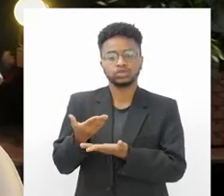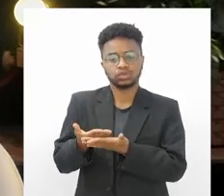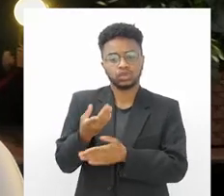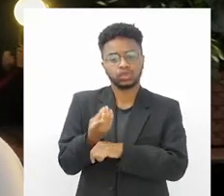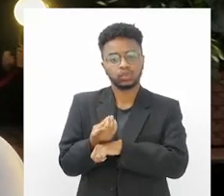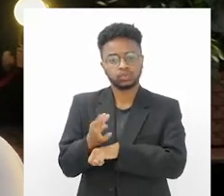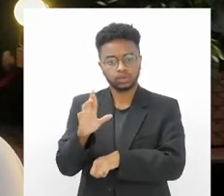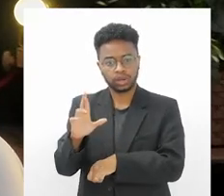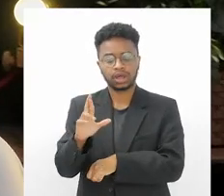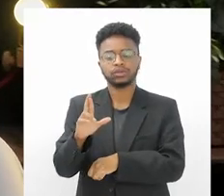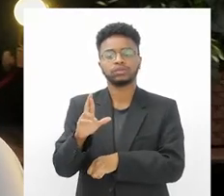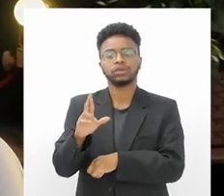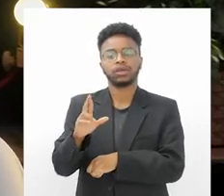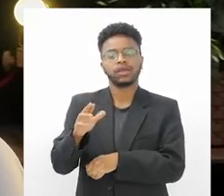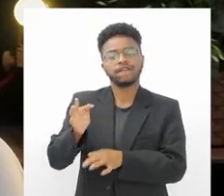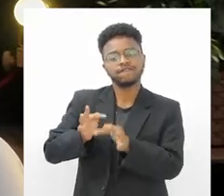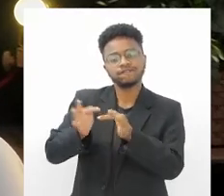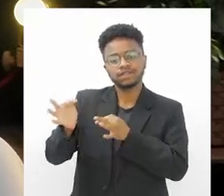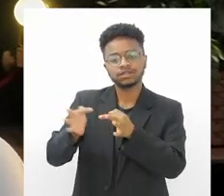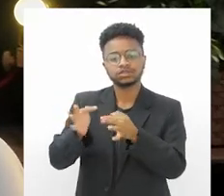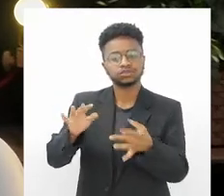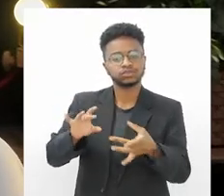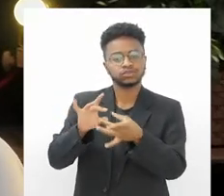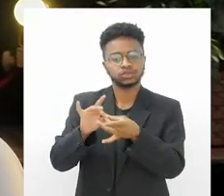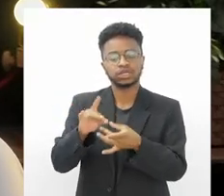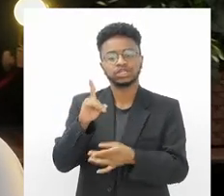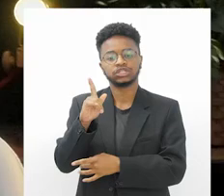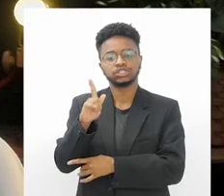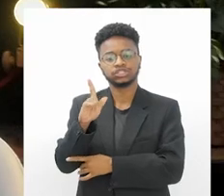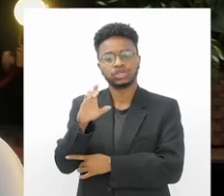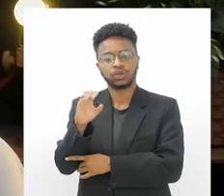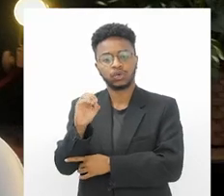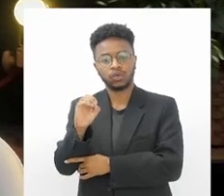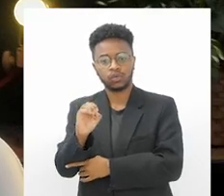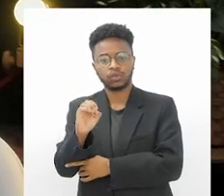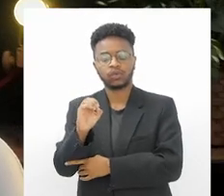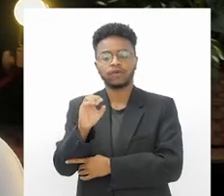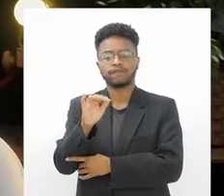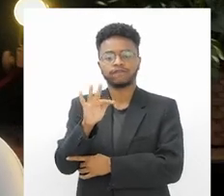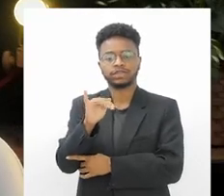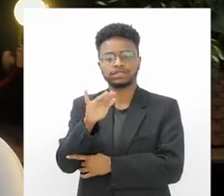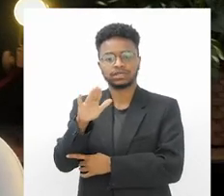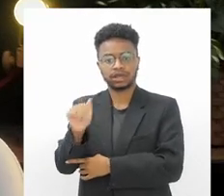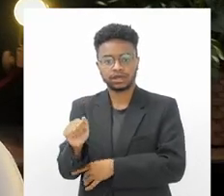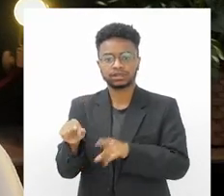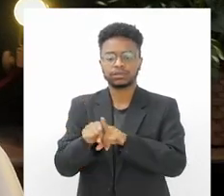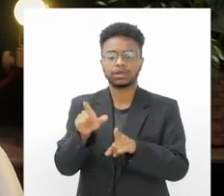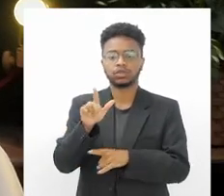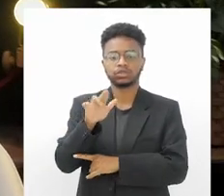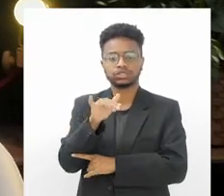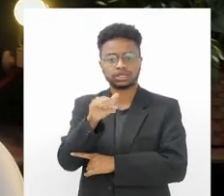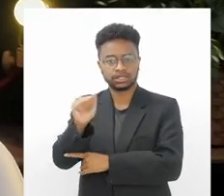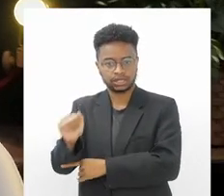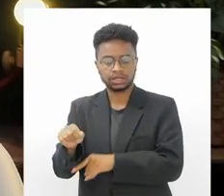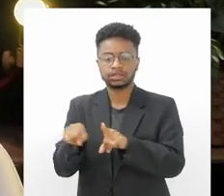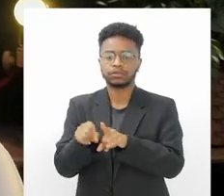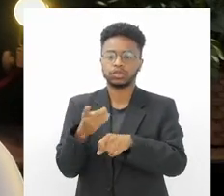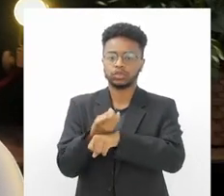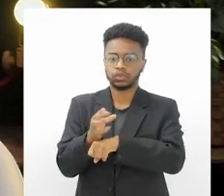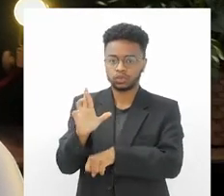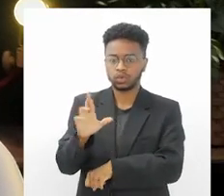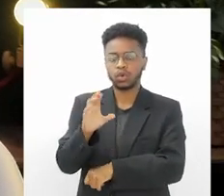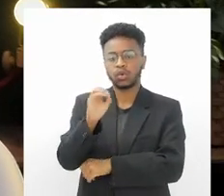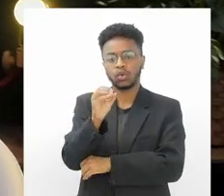pelo programa de pós-graduação em geofísica. E a Luciana é meteorologista e doutora também